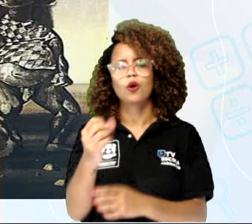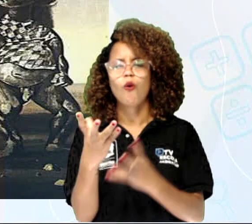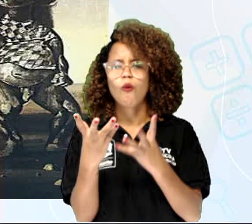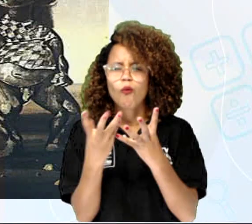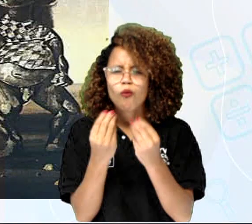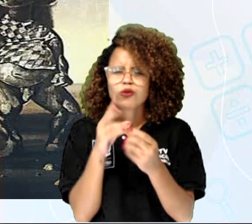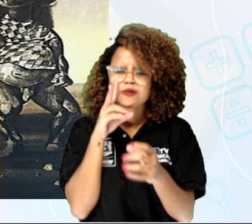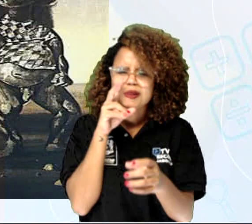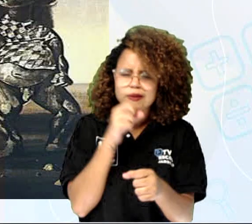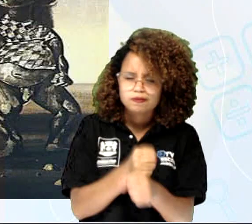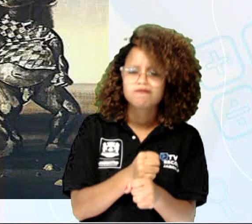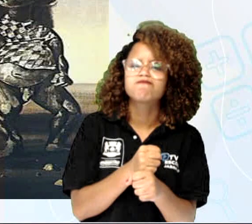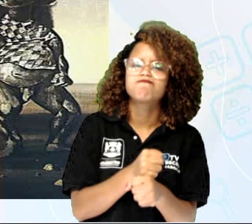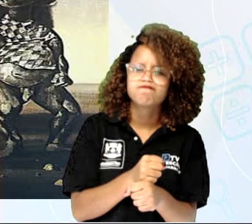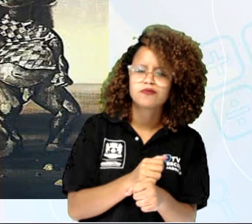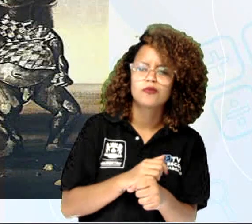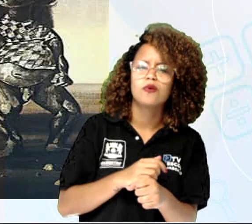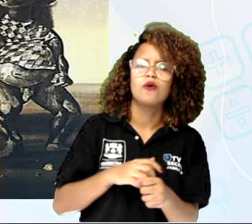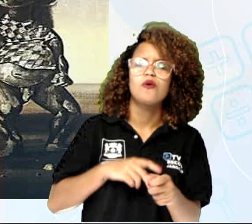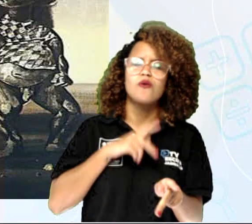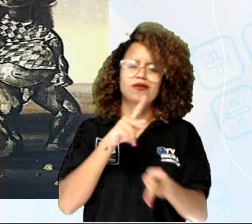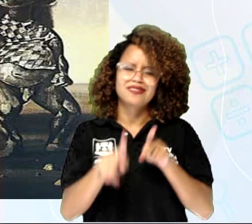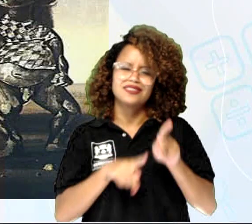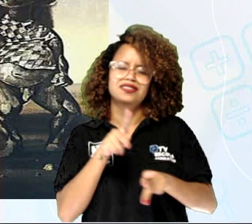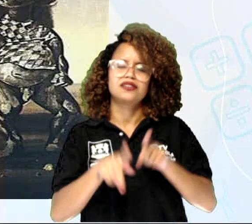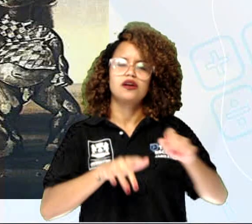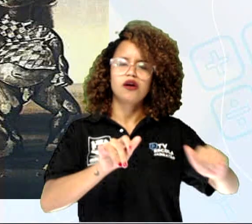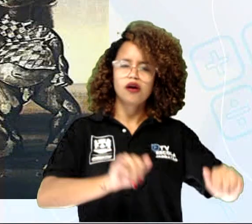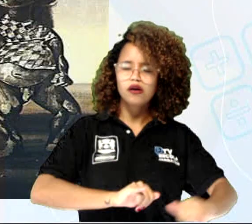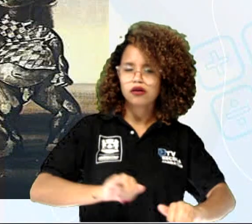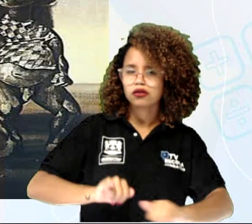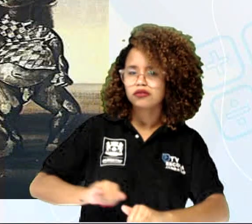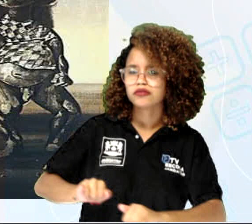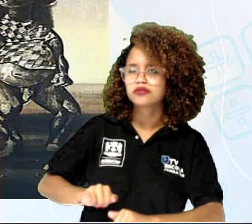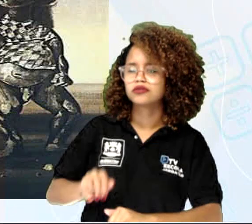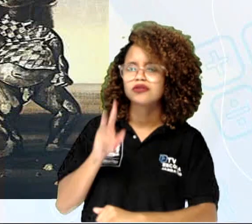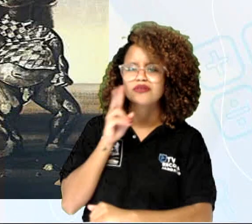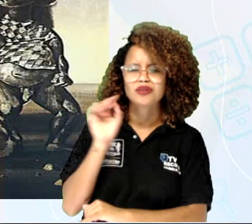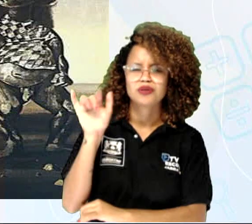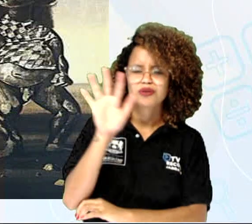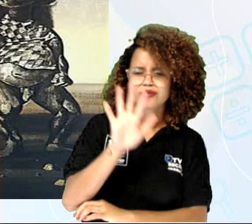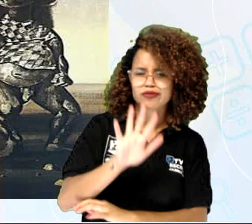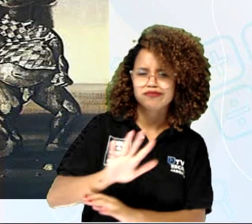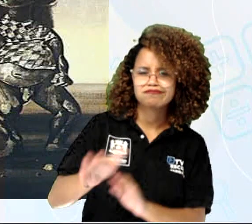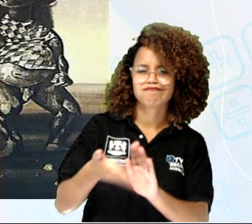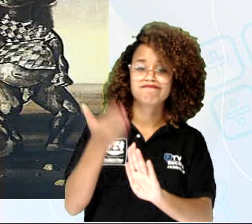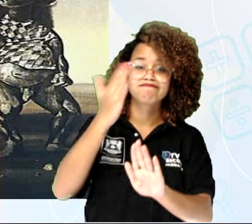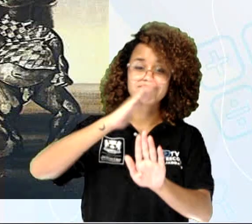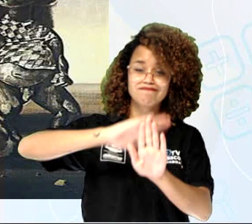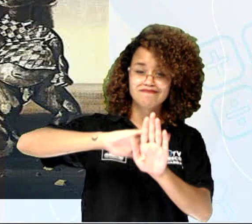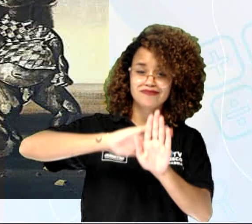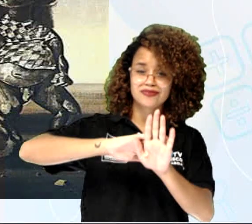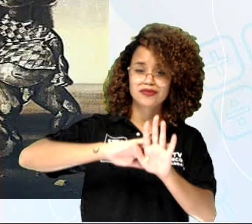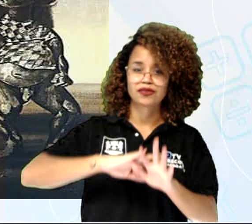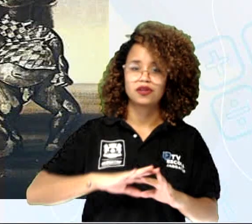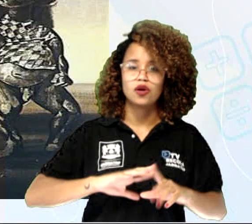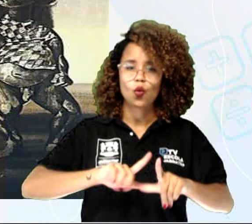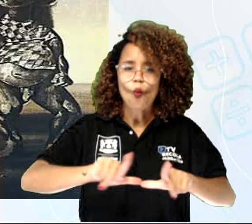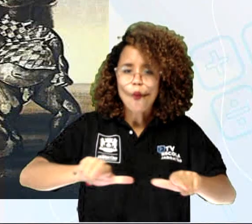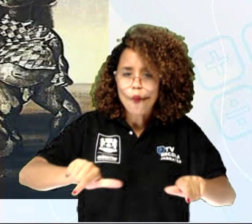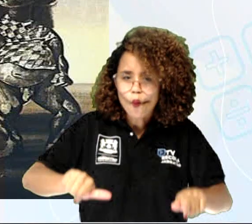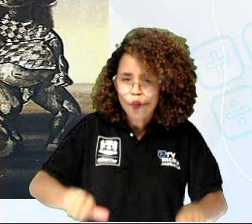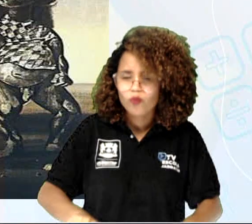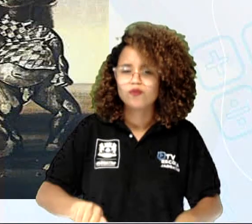vê ali uma população extremamente sofrida, você vê a paisagem de fundo, né? Uma paisagem seca, você tem ossos ali